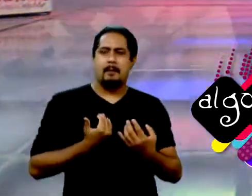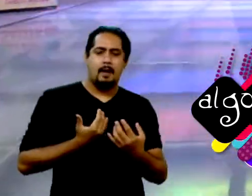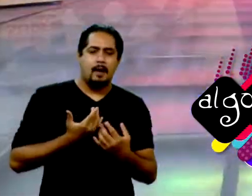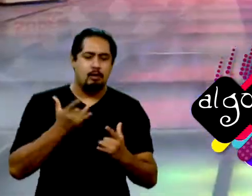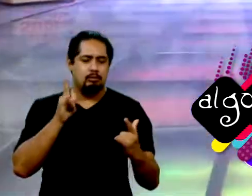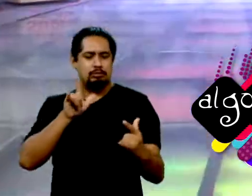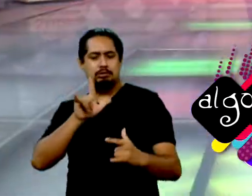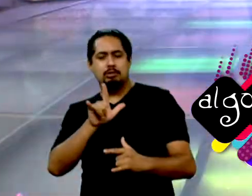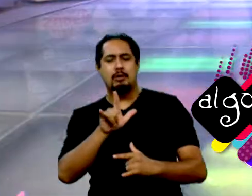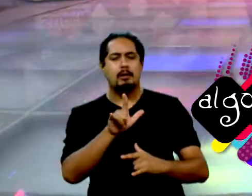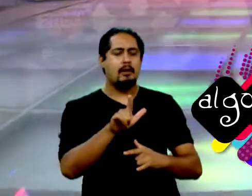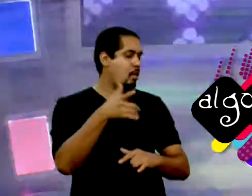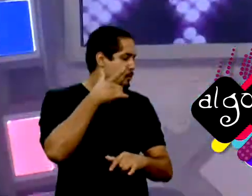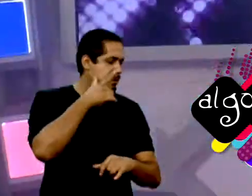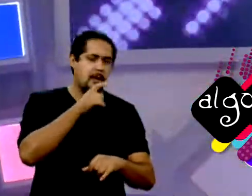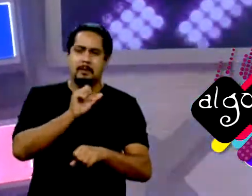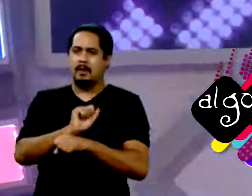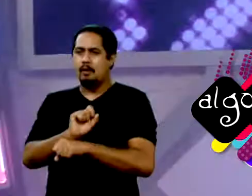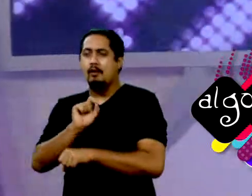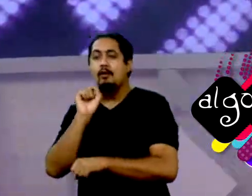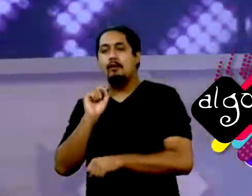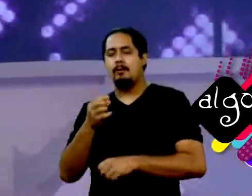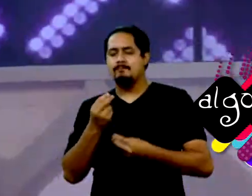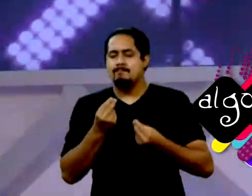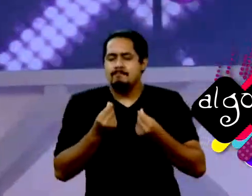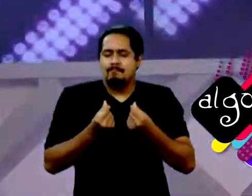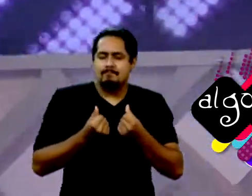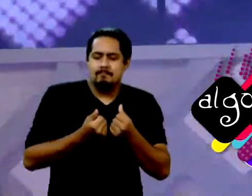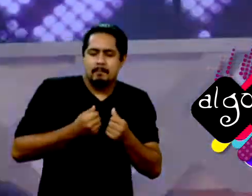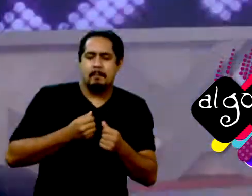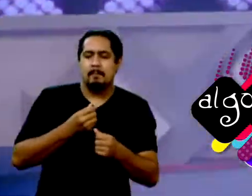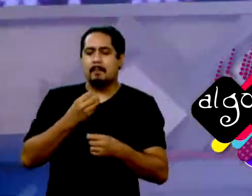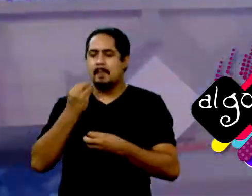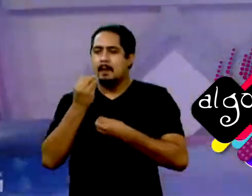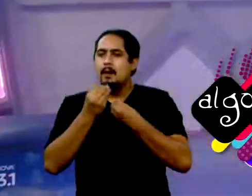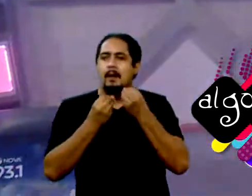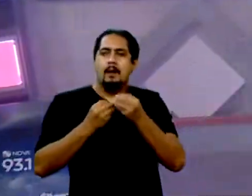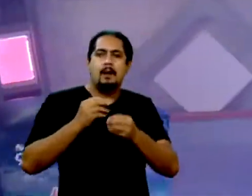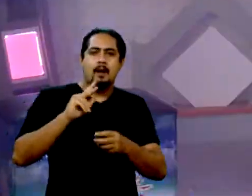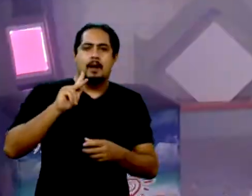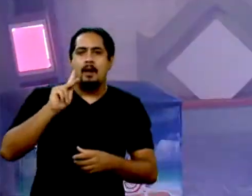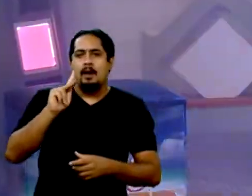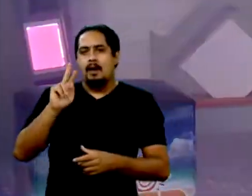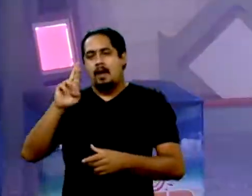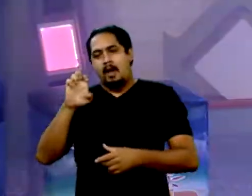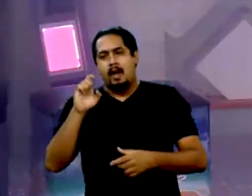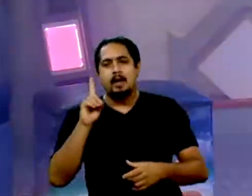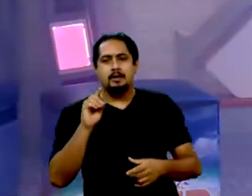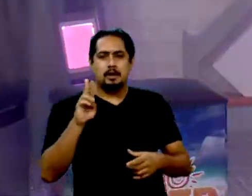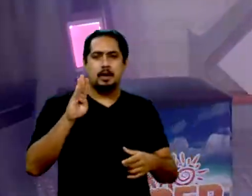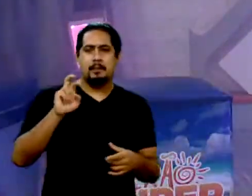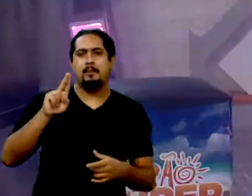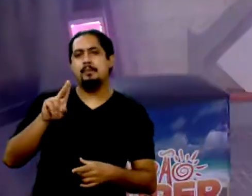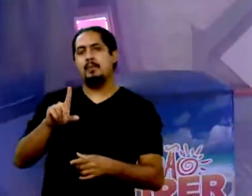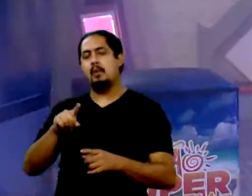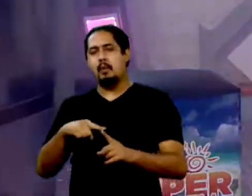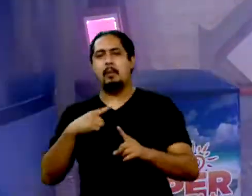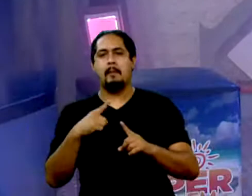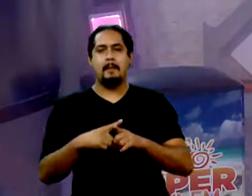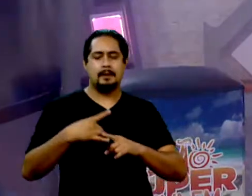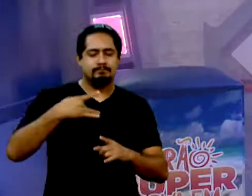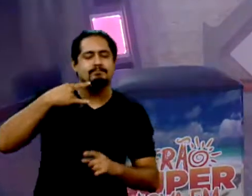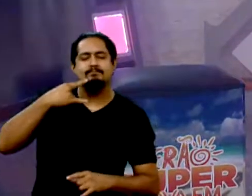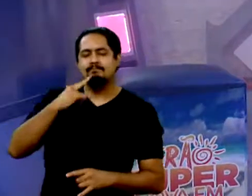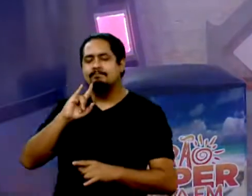não consegui parar? Foi o gosto da boca dela. É de buco, é de paparararara. É de buco, é de